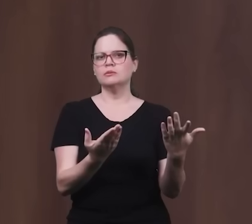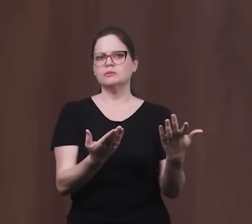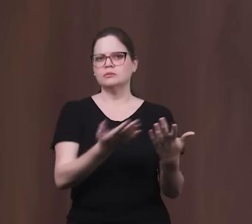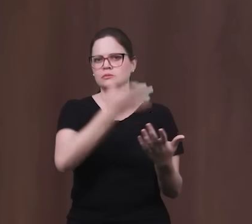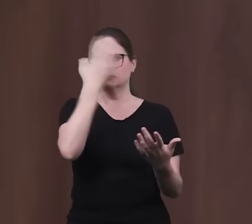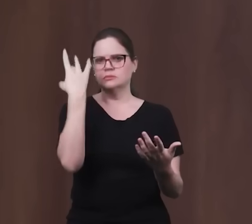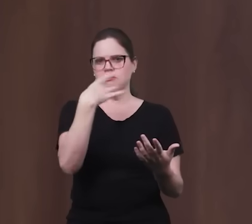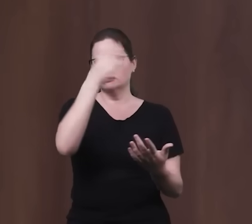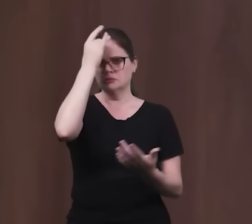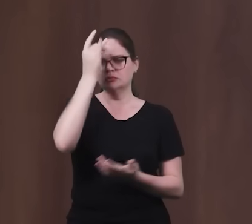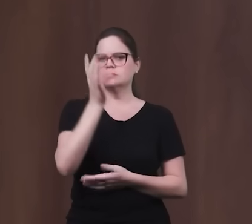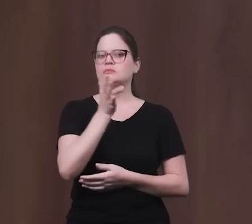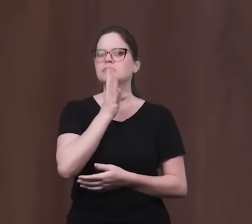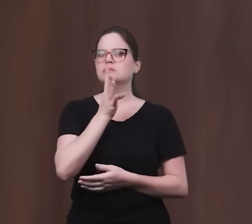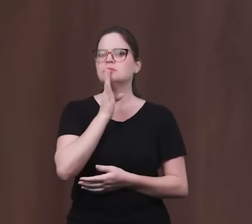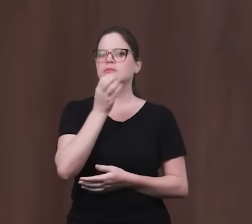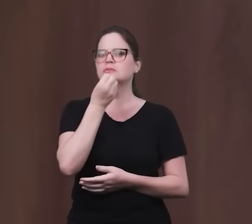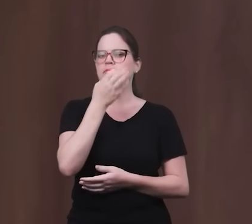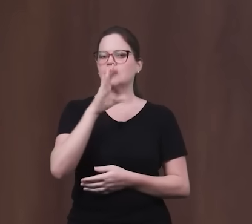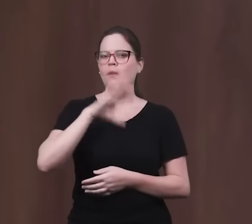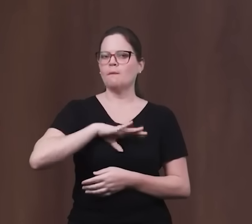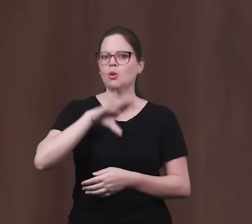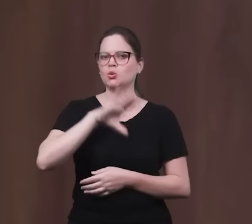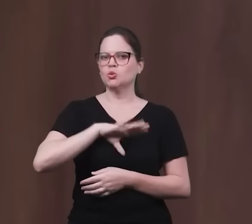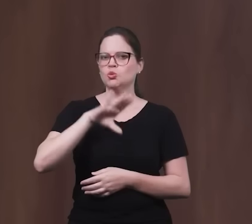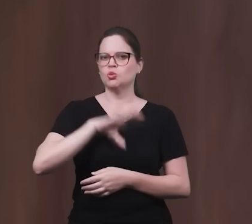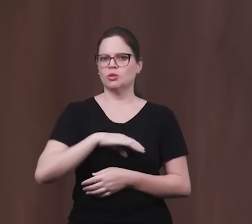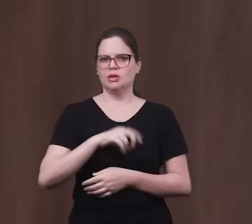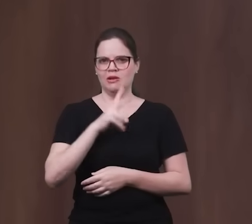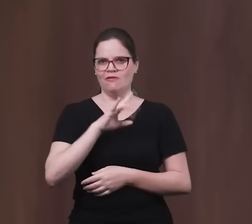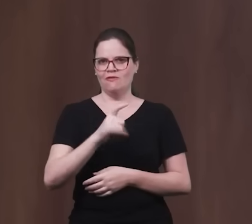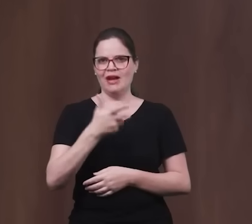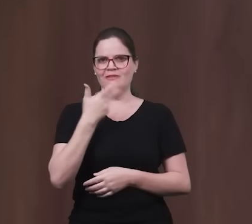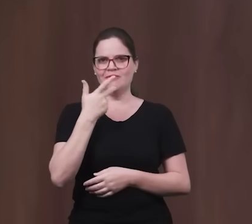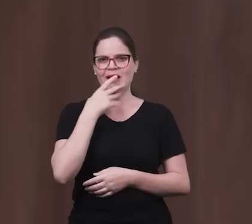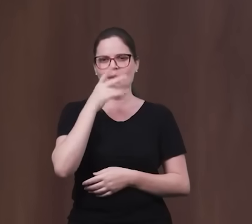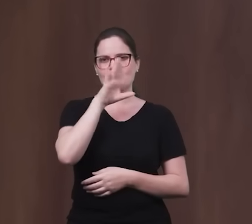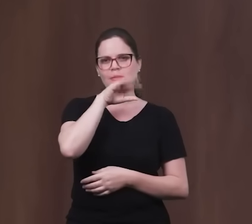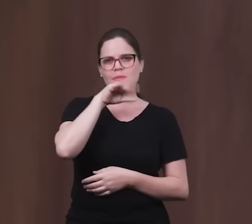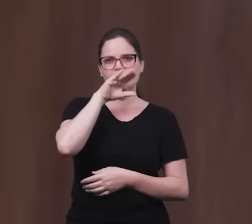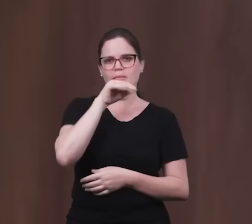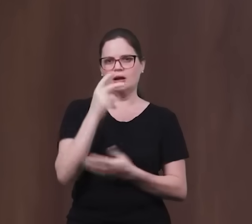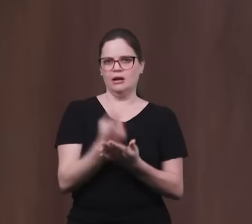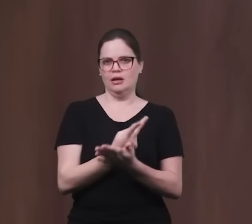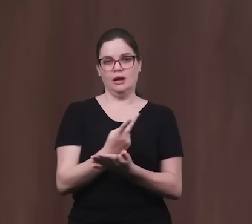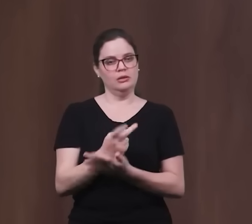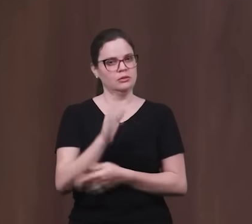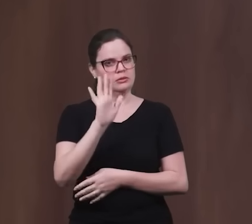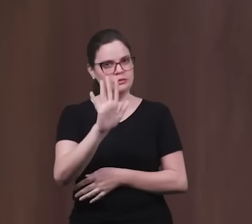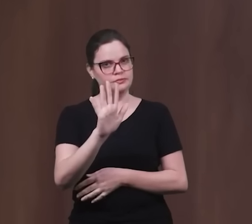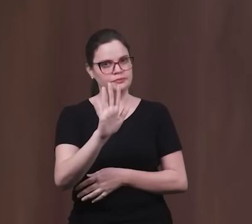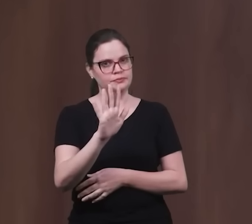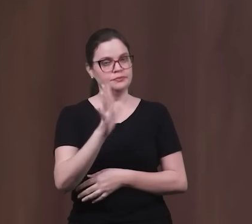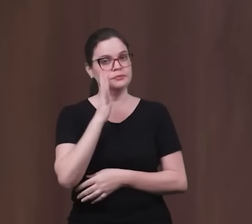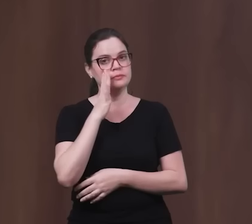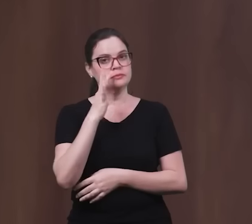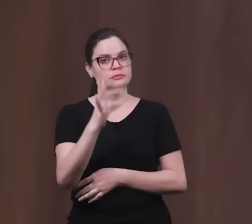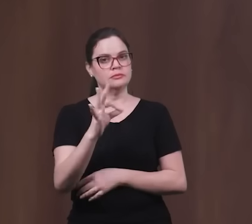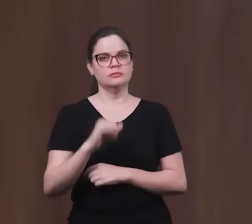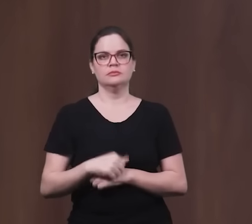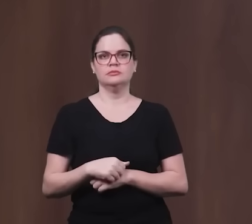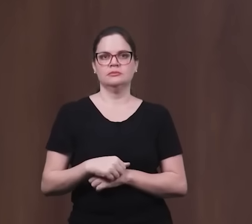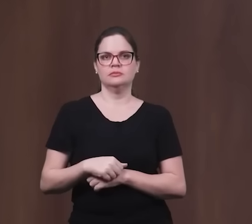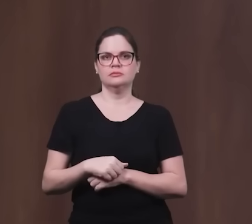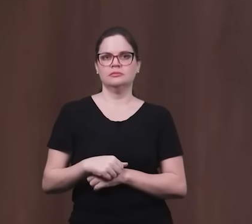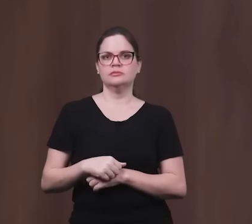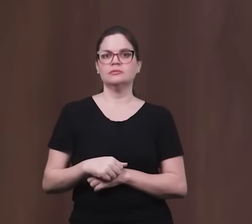Santo conhece bem a língua portuguesa, o Espírito Santo não ia falar errado português e tal. Presta atenção, meu irmão. A mensagem,